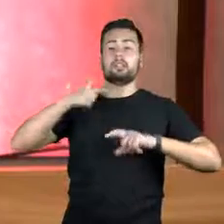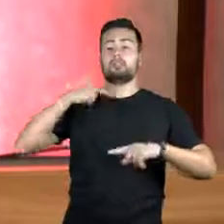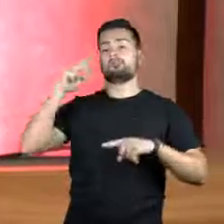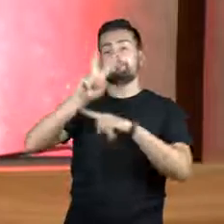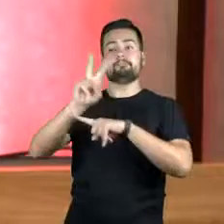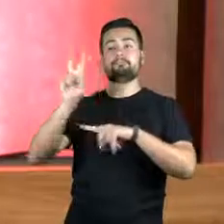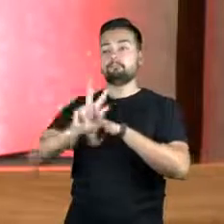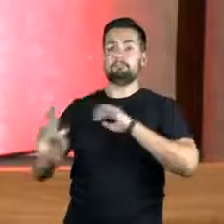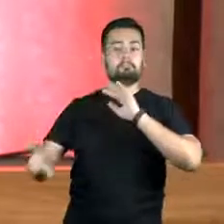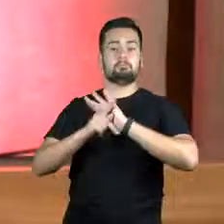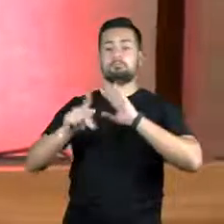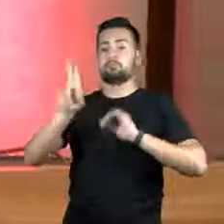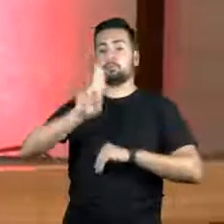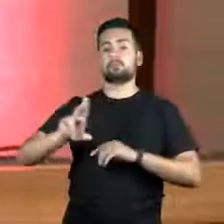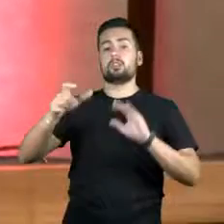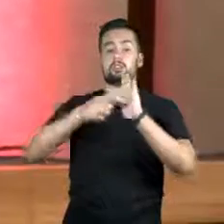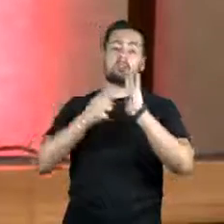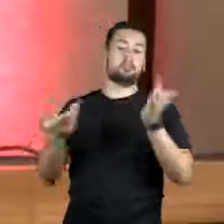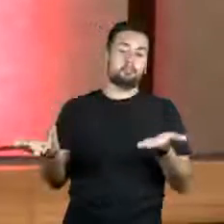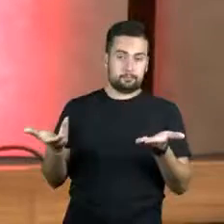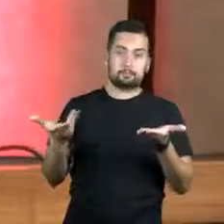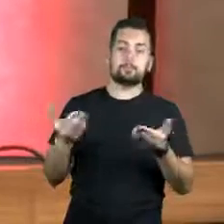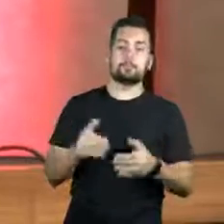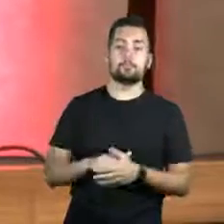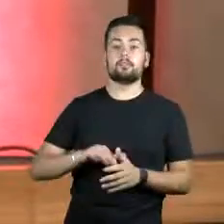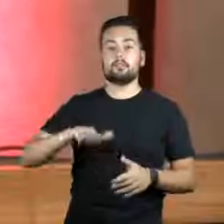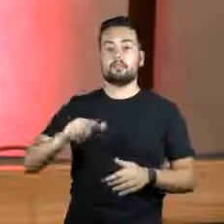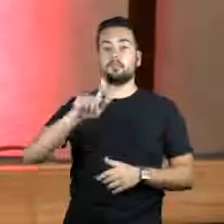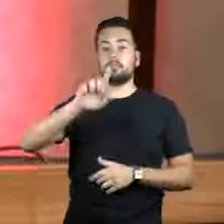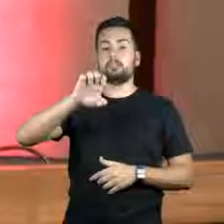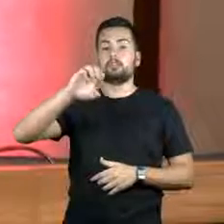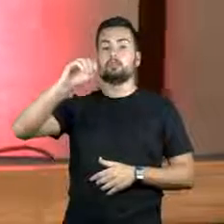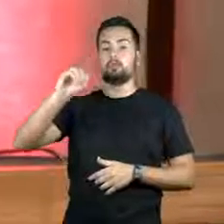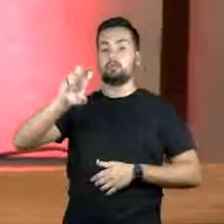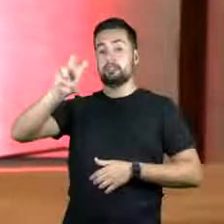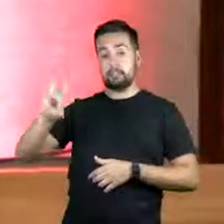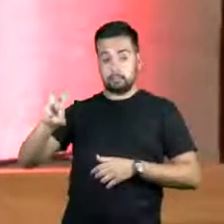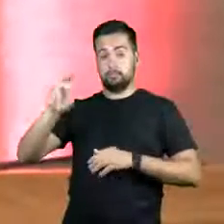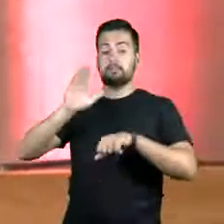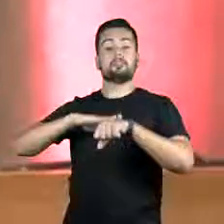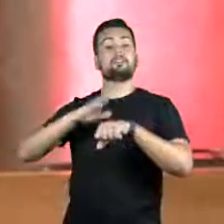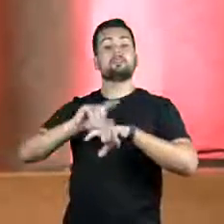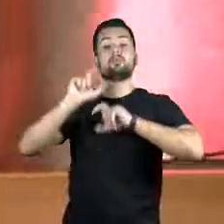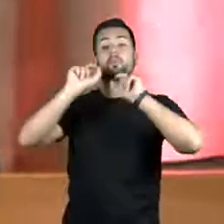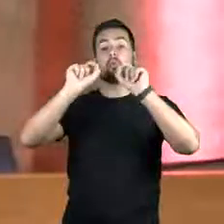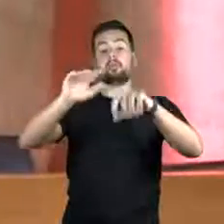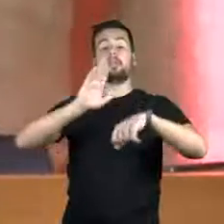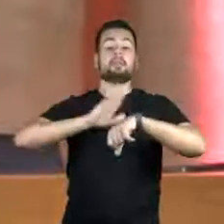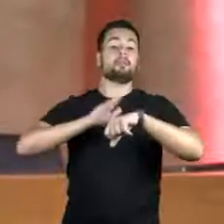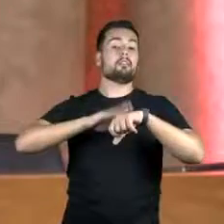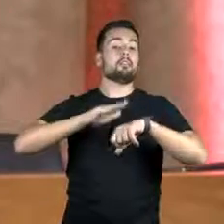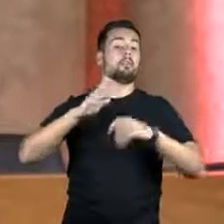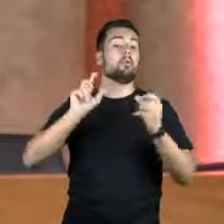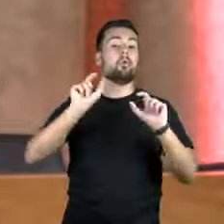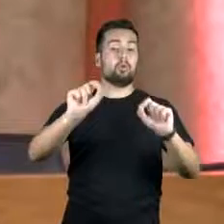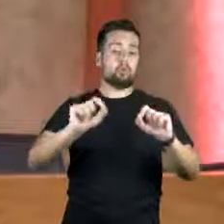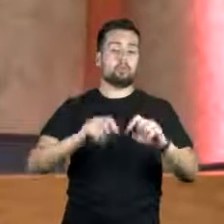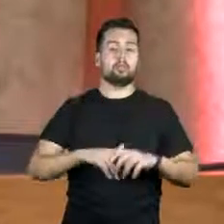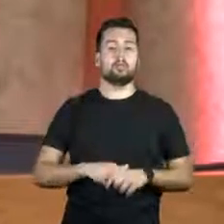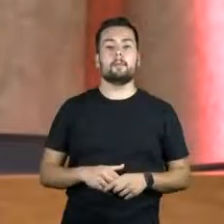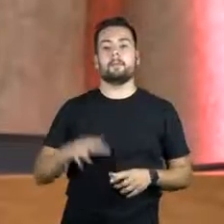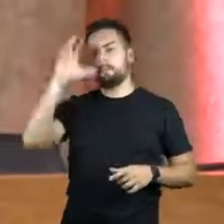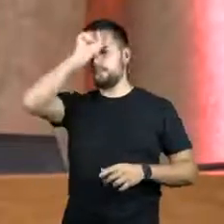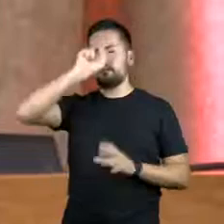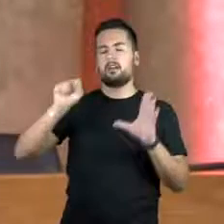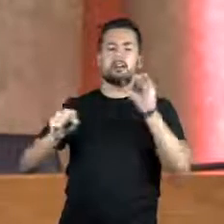uma dissertação utilizando o software, tá? O GEL 5 ele foi feito para ser aprendido de uma maneira muito